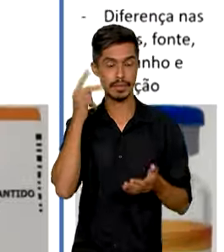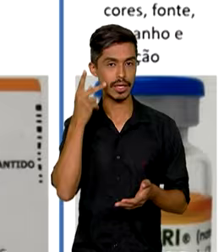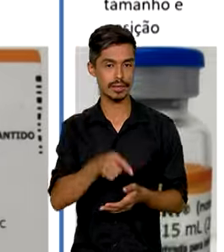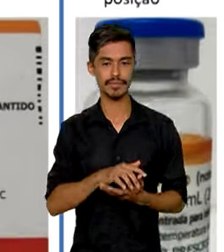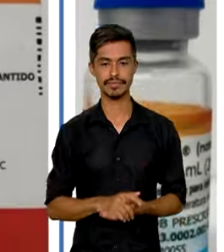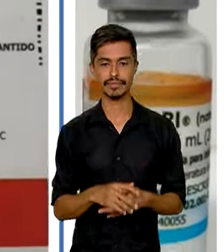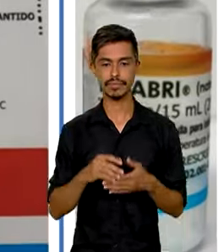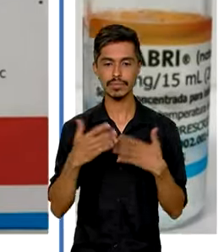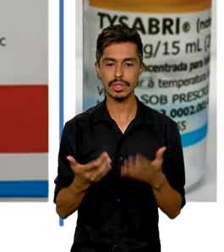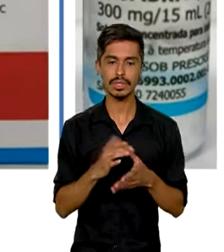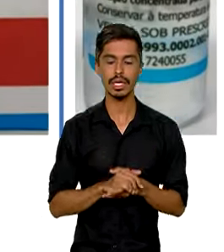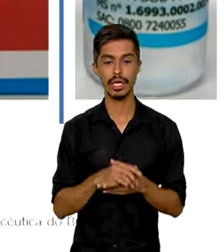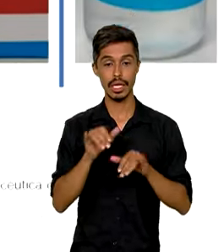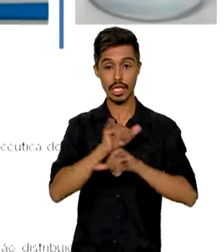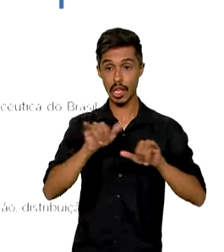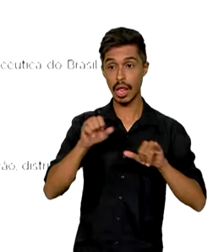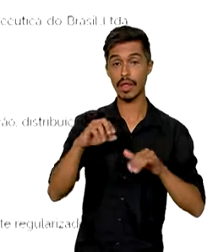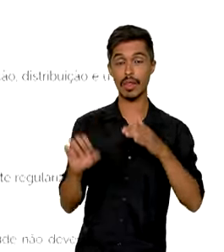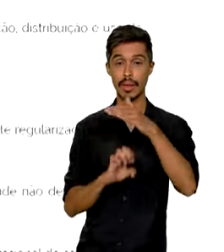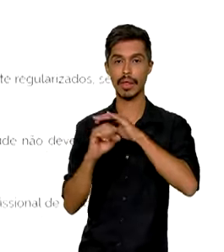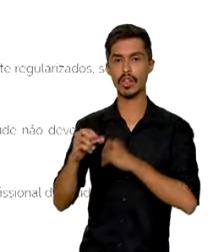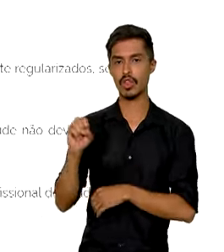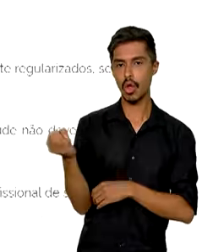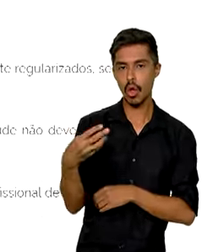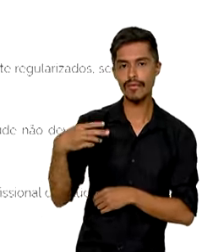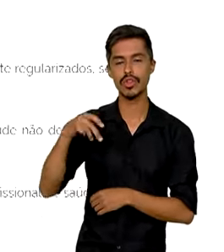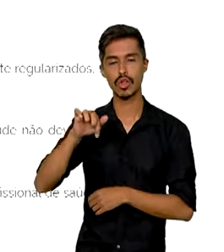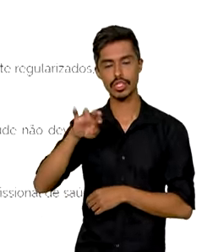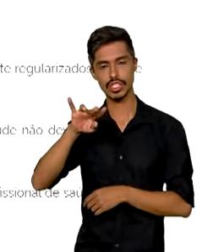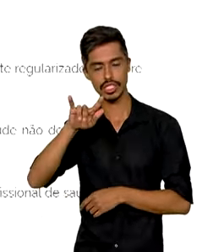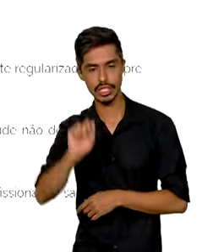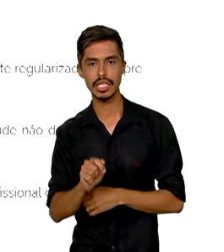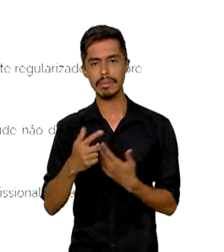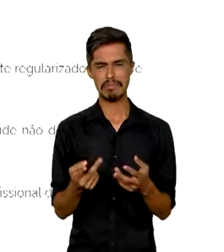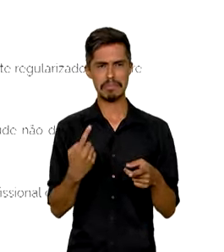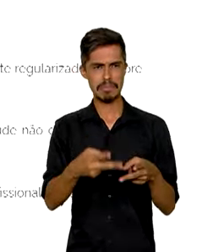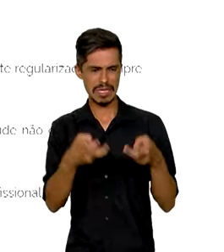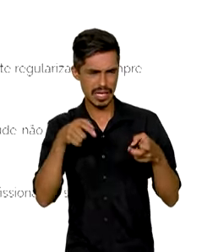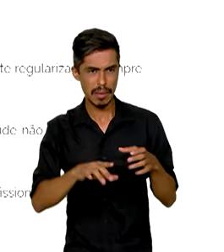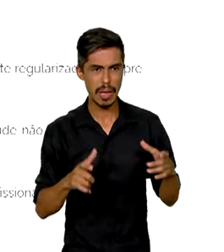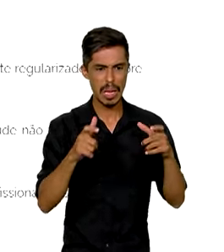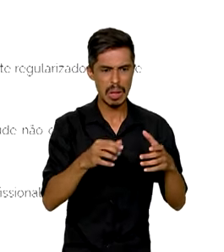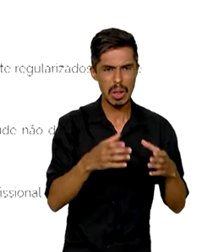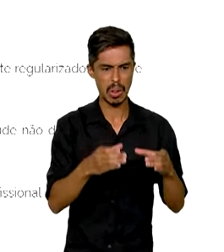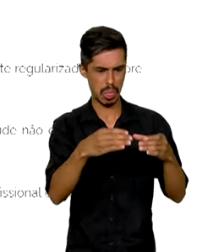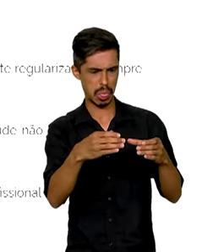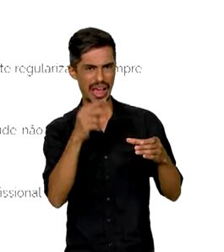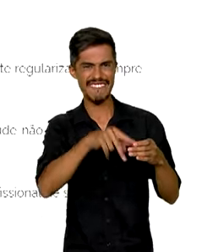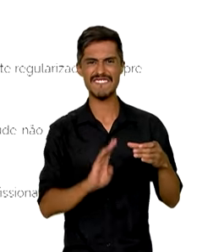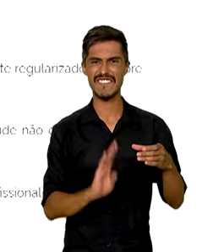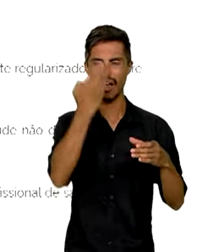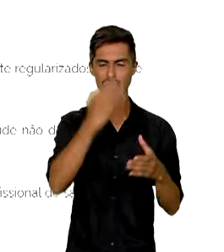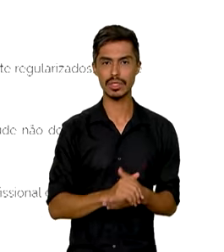comunicada pela empresa novo nordisk farmacêutica do Brasil sobre o reconhecimento de um lote falsificado o